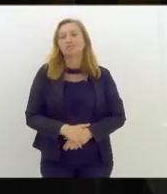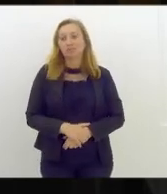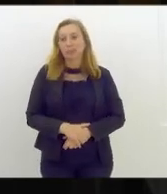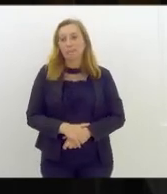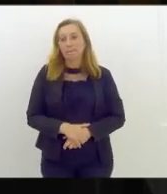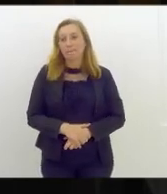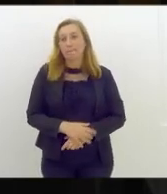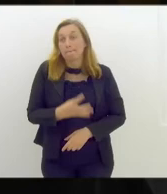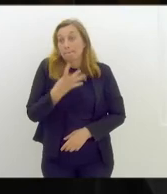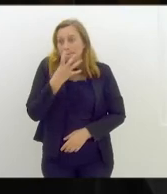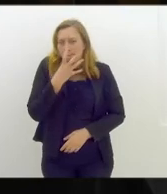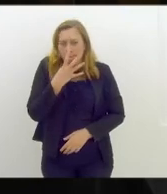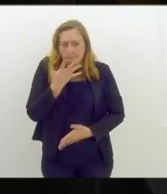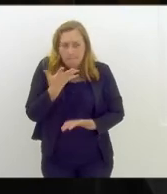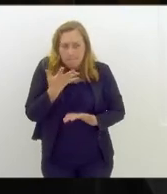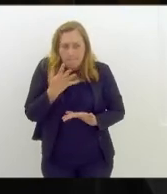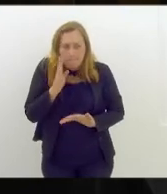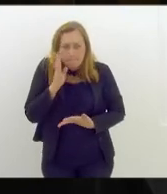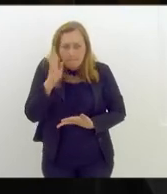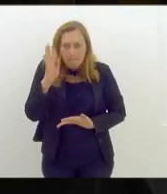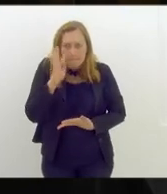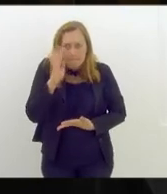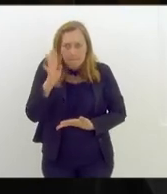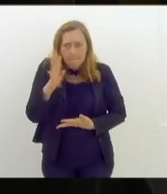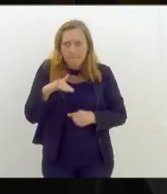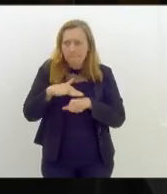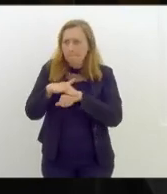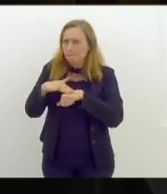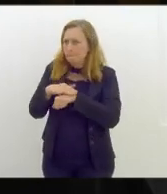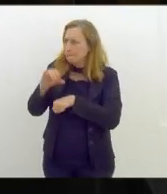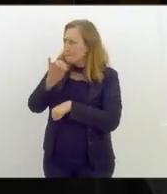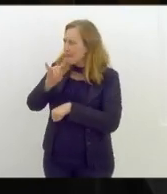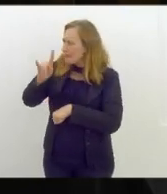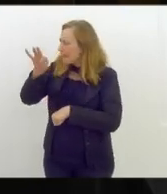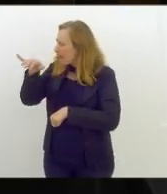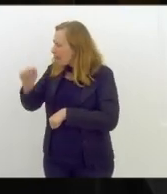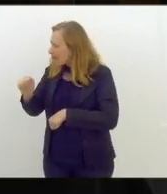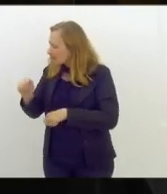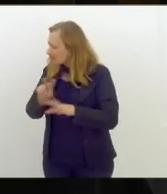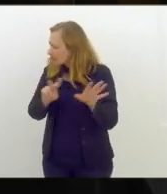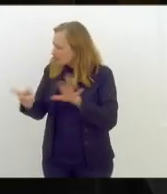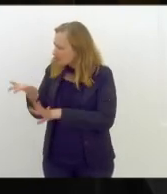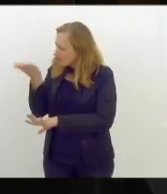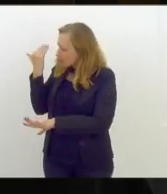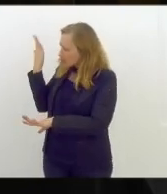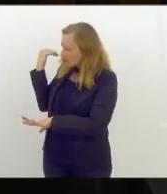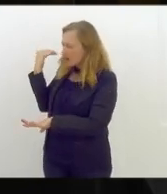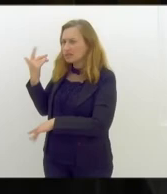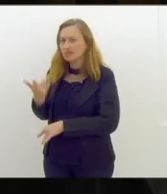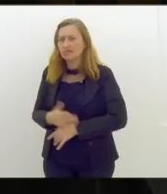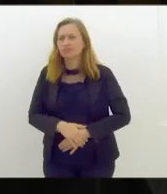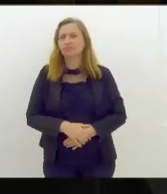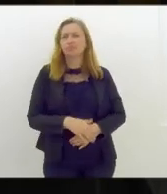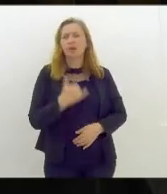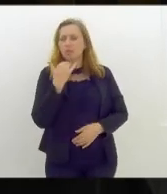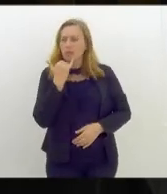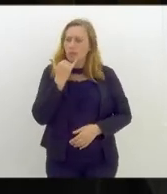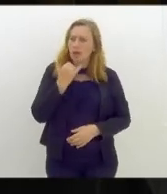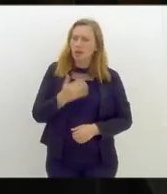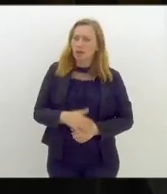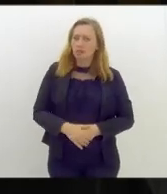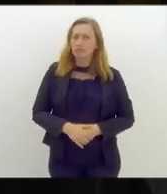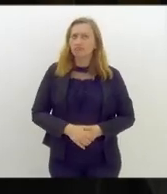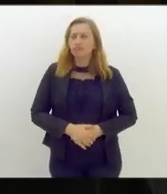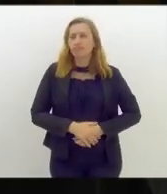Eu fico imaginando lá, até estava conversando com a Isabela Francisco semana passada, lá na exposição, né, a gente teve um bate-papo, aí eu